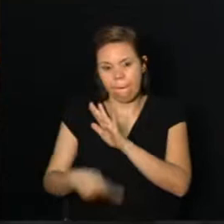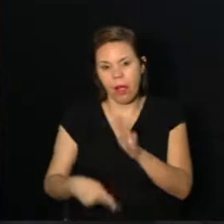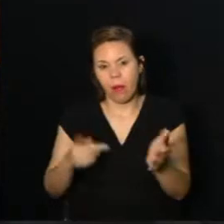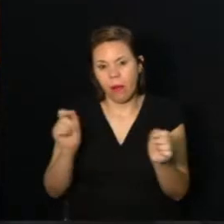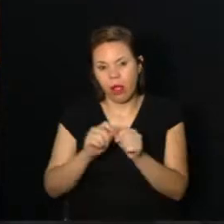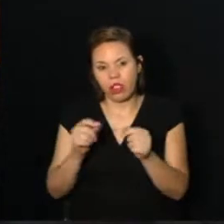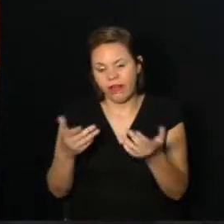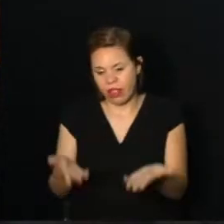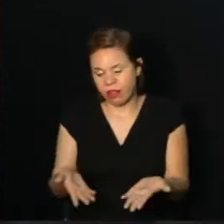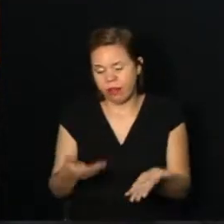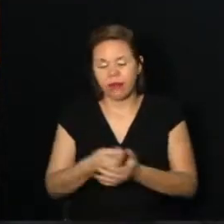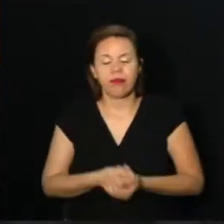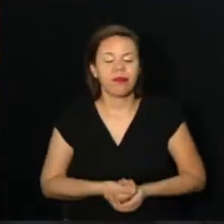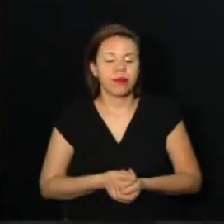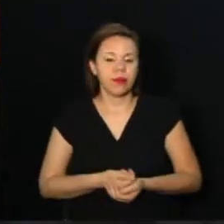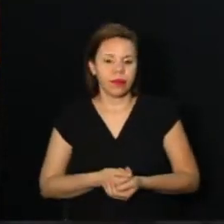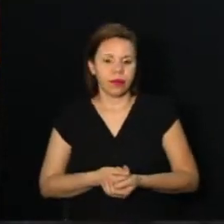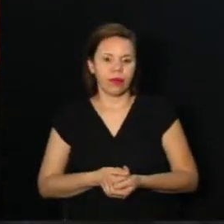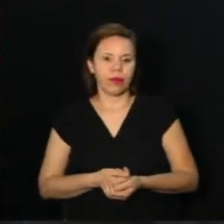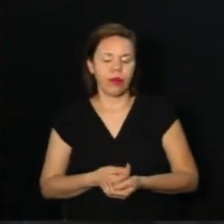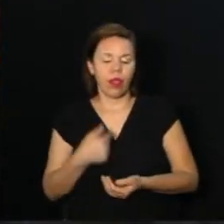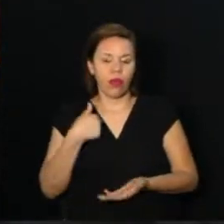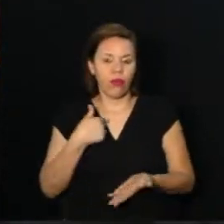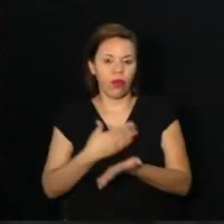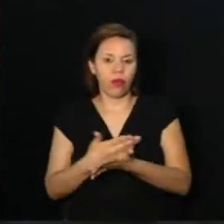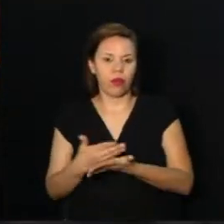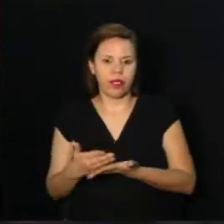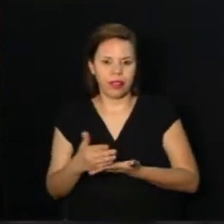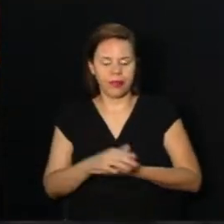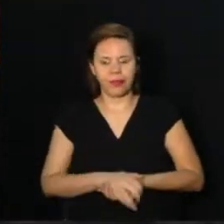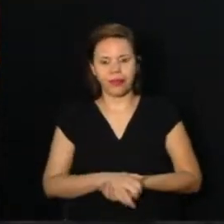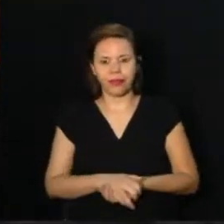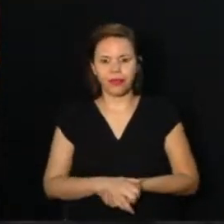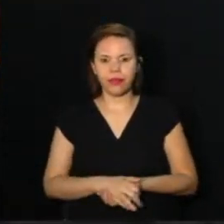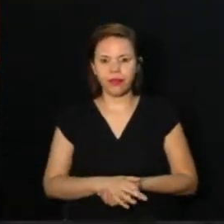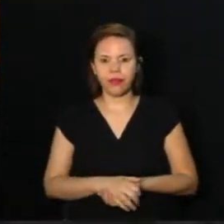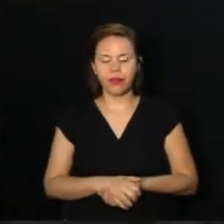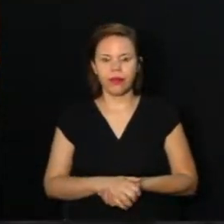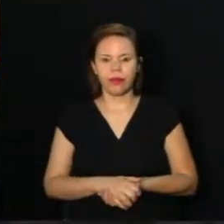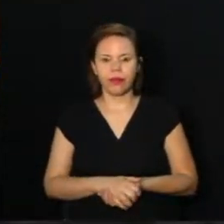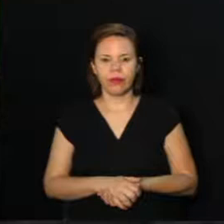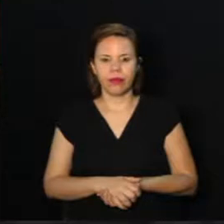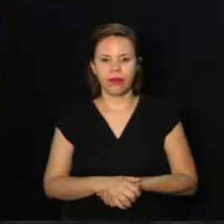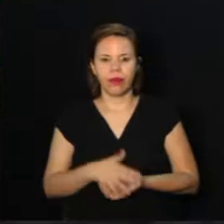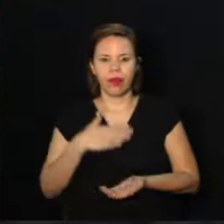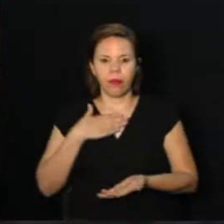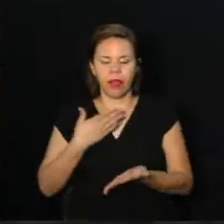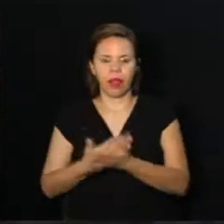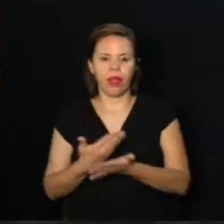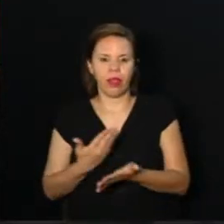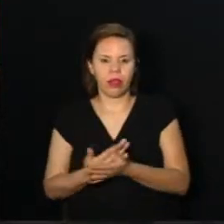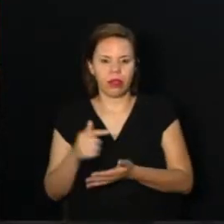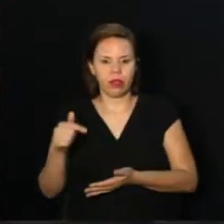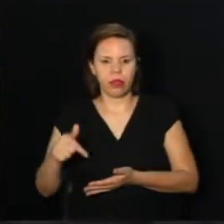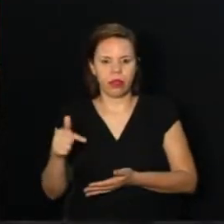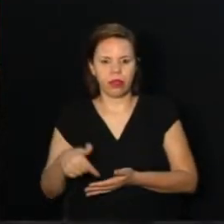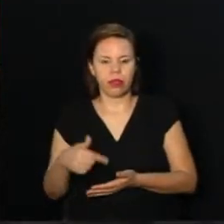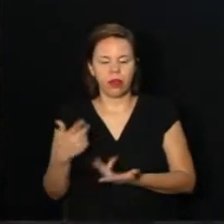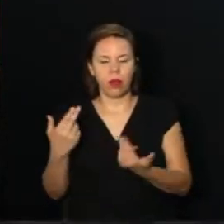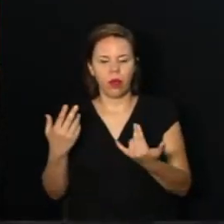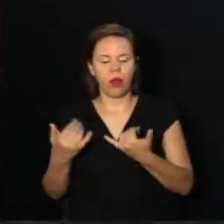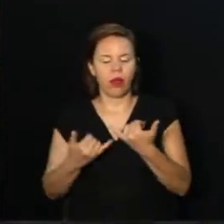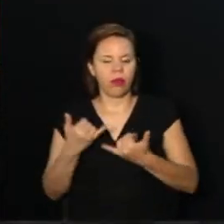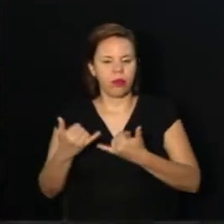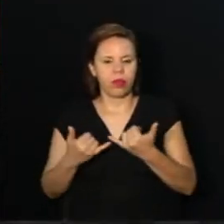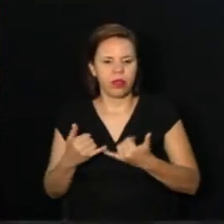fazê-lo. Eu vou começar a minha aula de uma